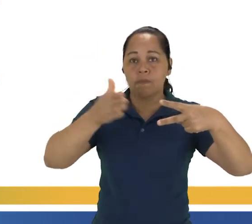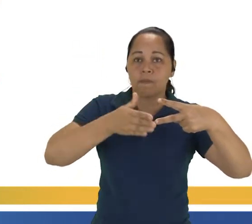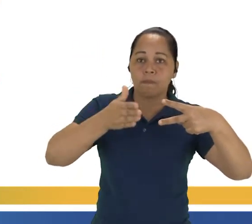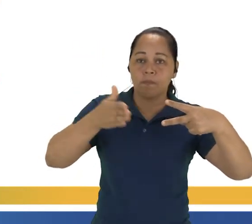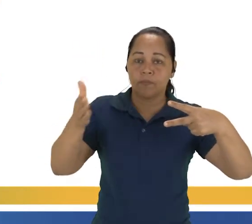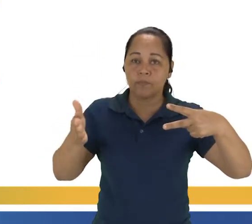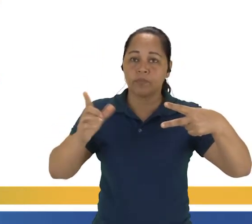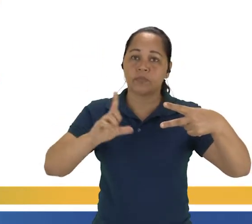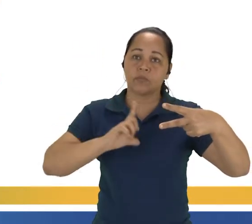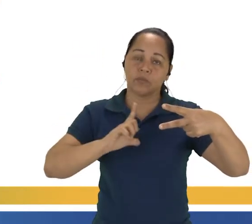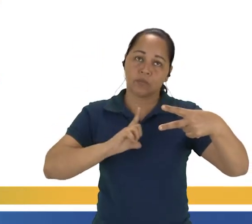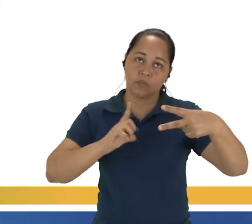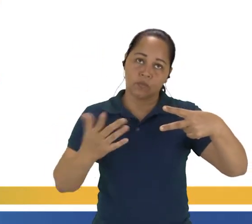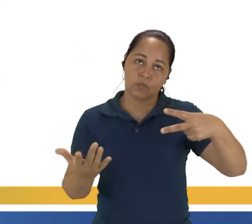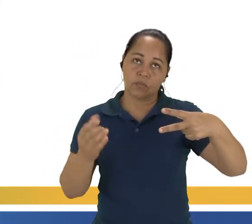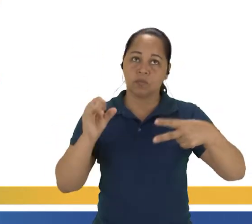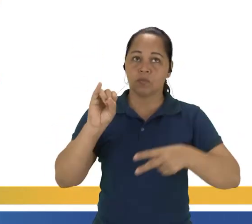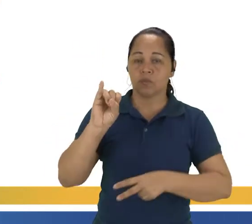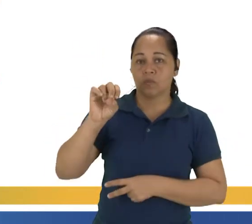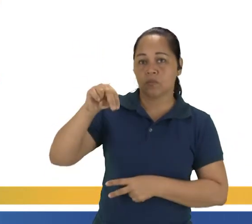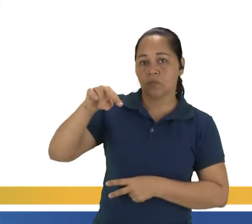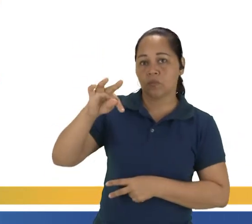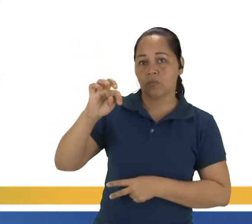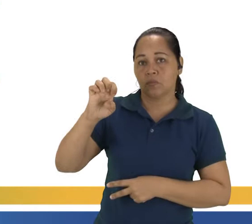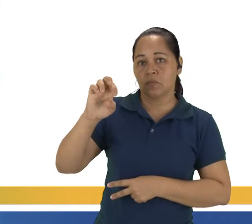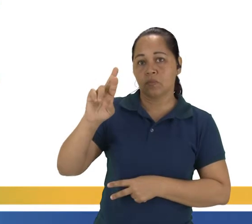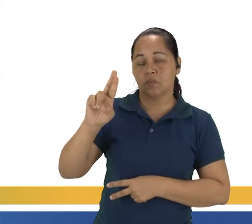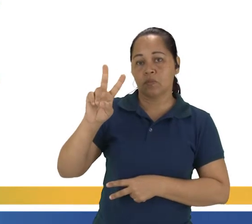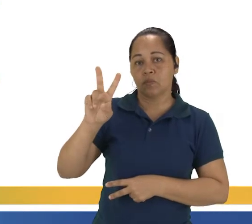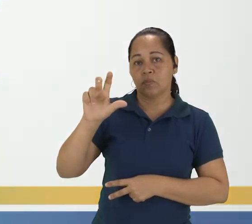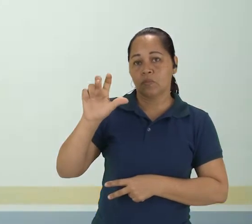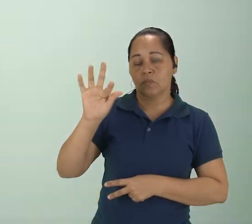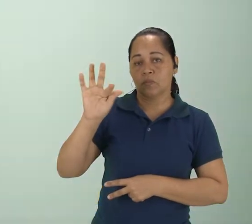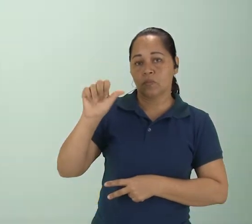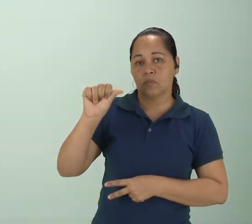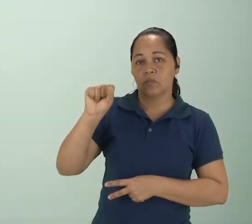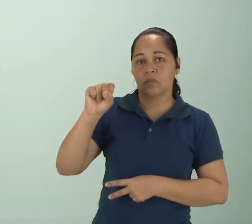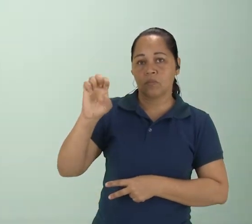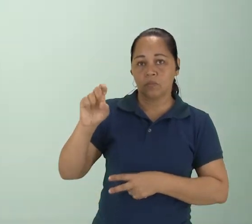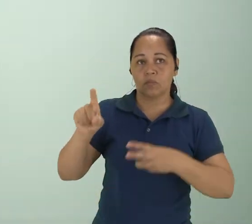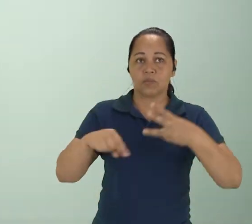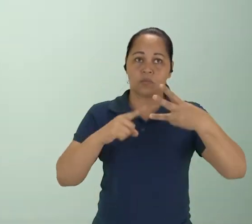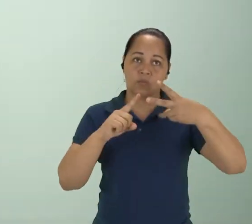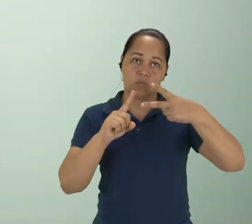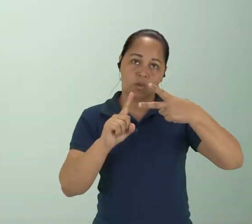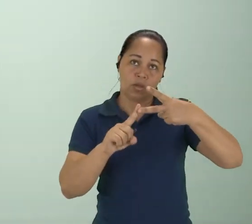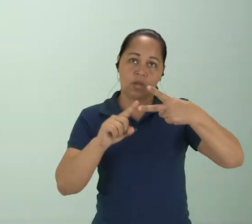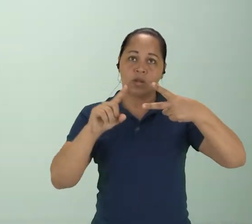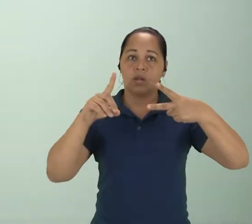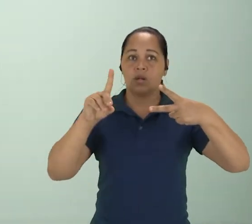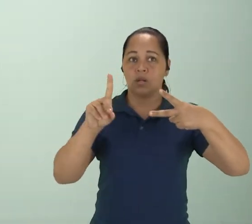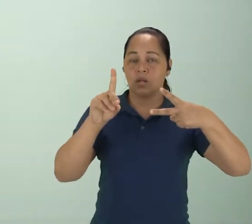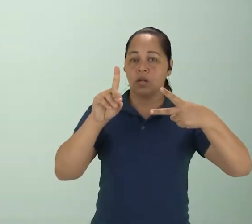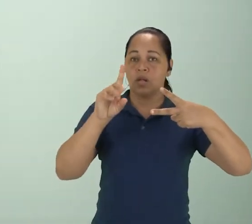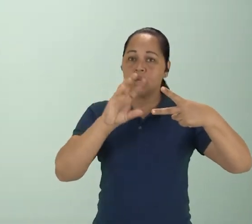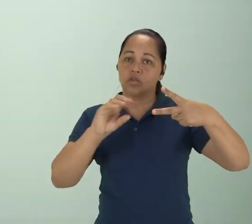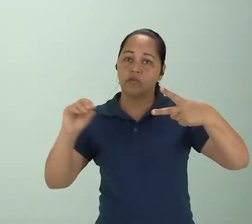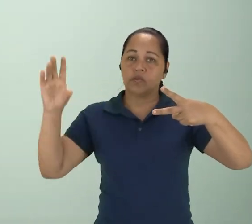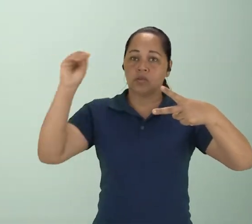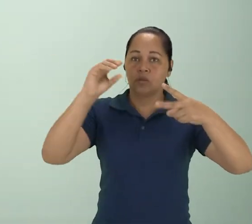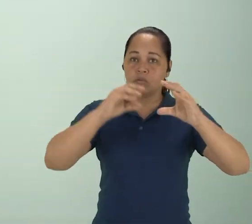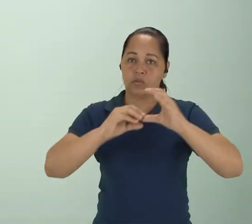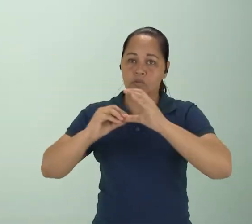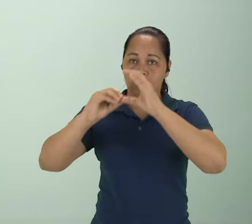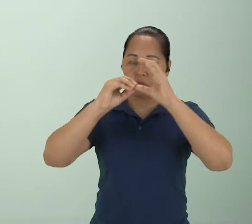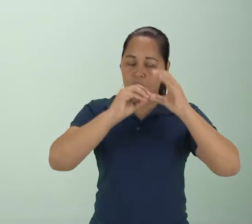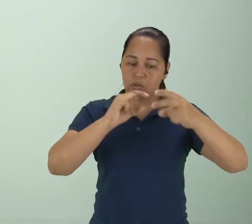celular. Nós temos a intérfase e a divisão celular, tá? Então, a gente vai dar a introdução na intérfase e depois a gente vai ver a divisão